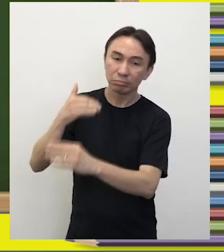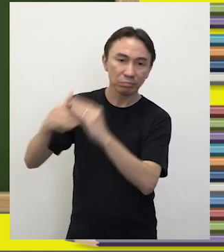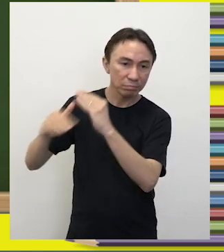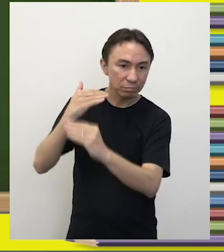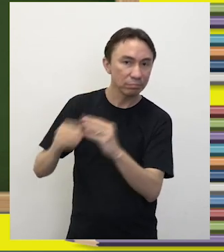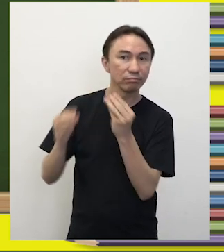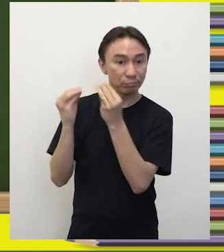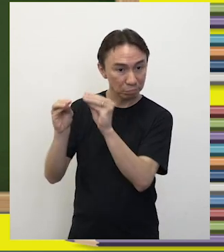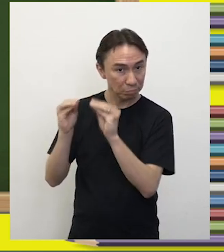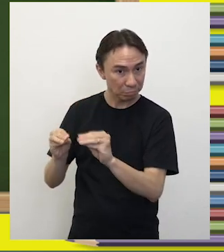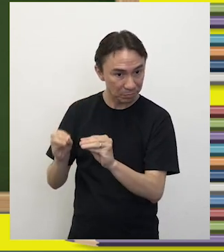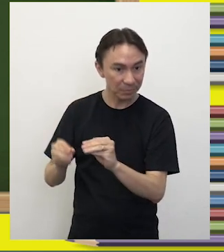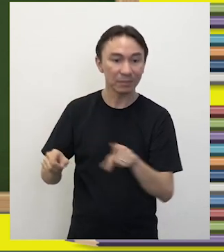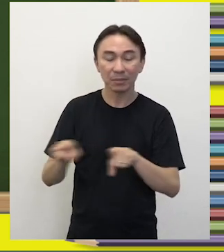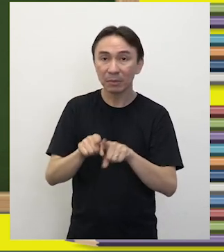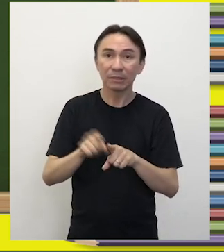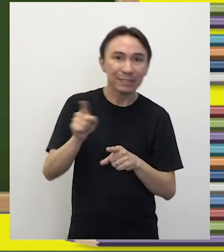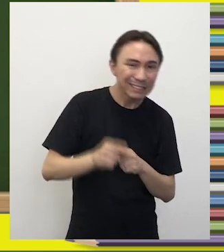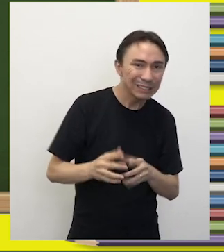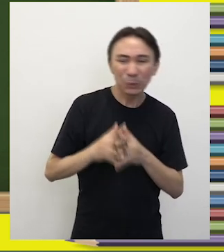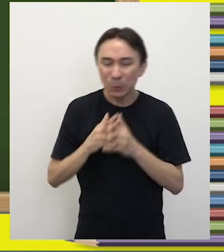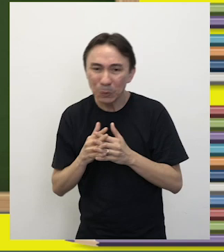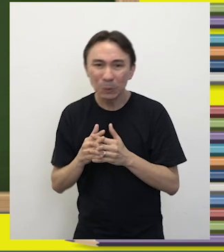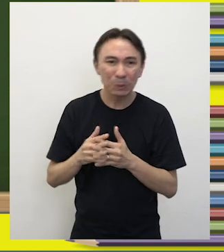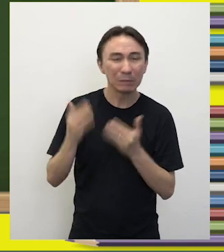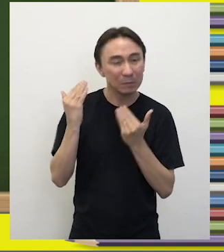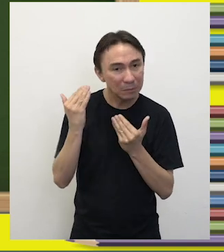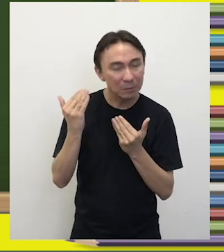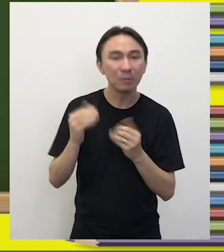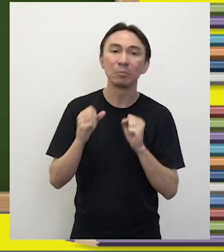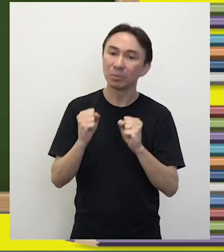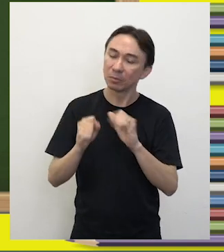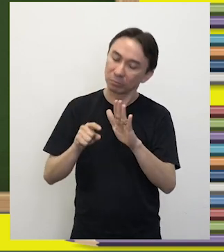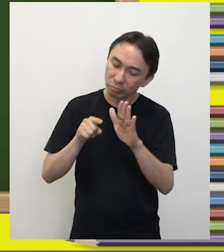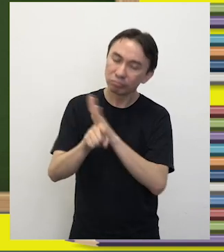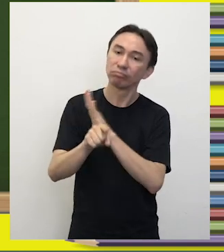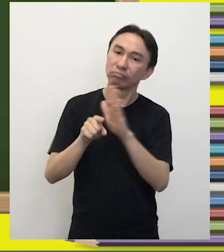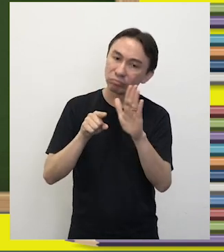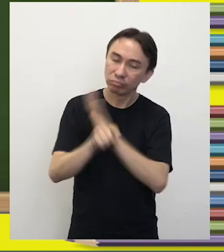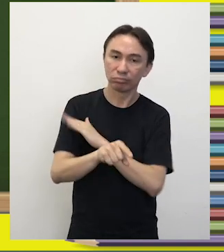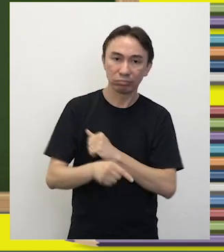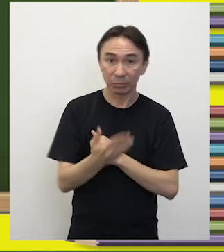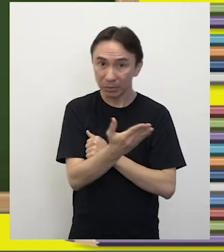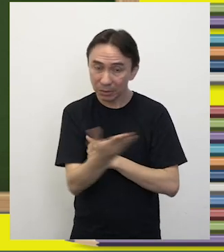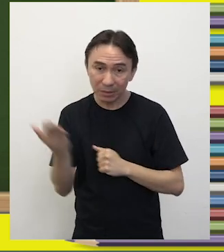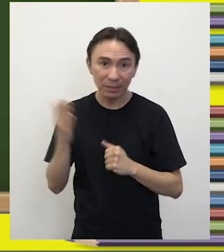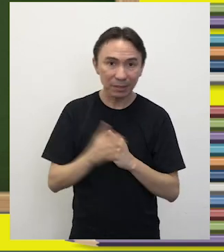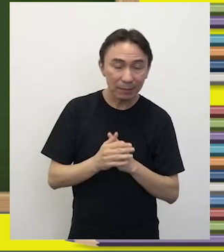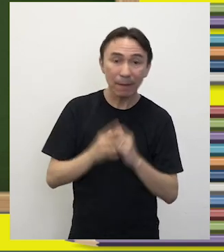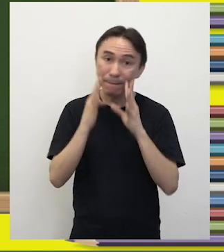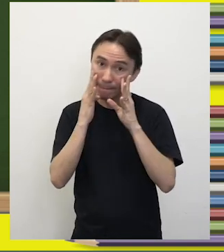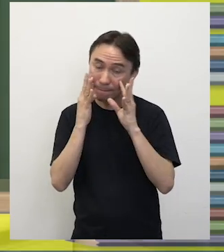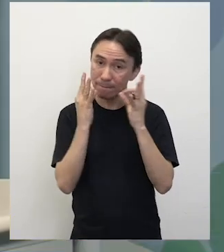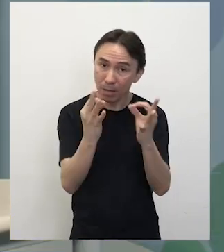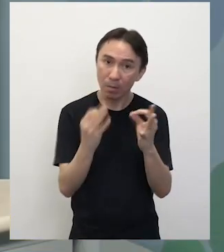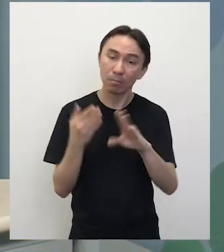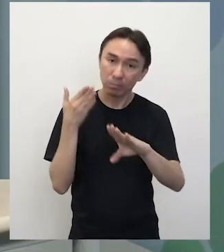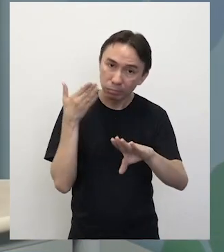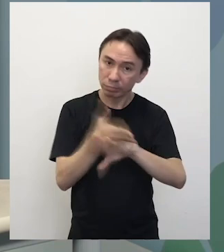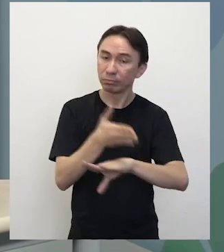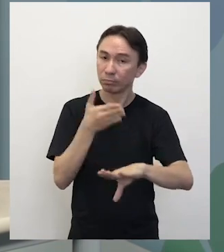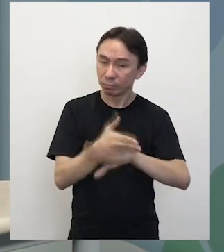suas dúvidas e façam perguntas no final. Nós vamos precisar de foco, atenção, participação e aplicação desse